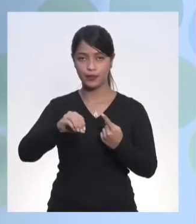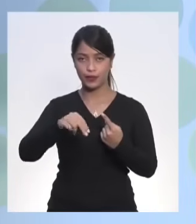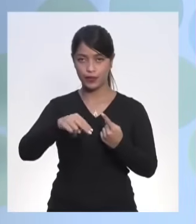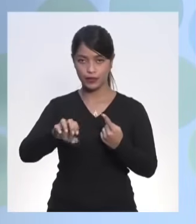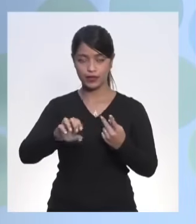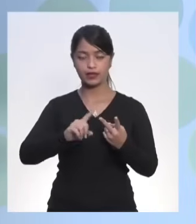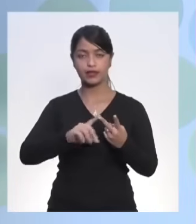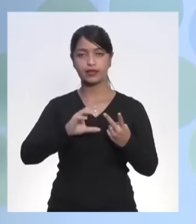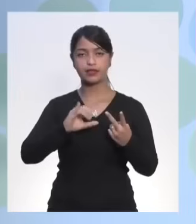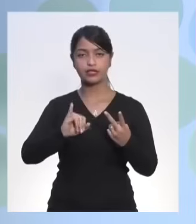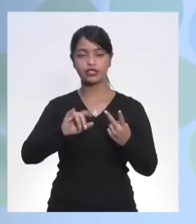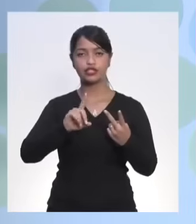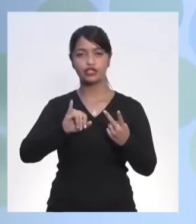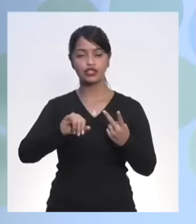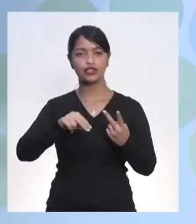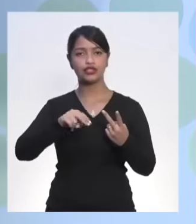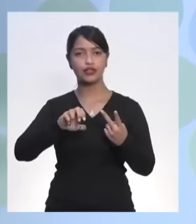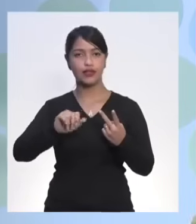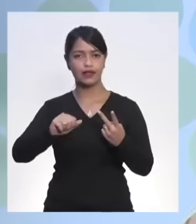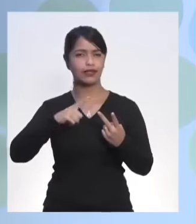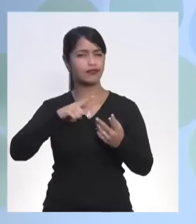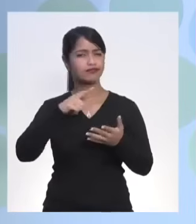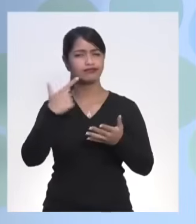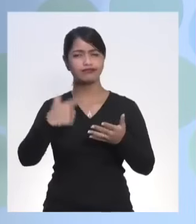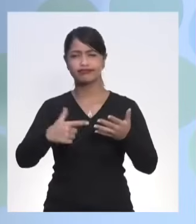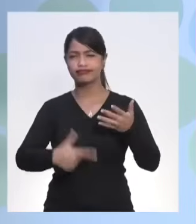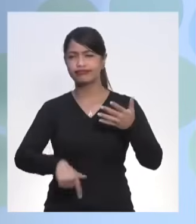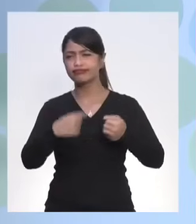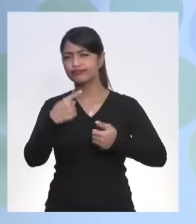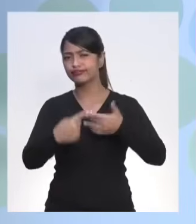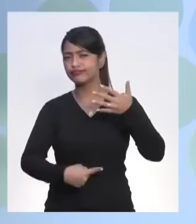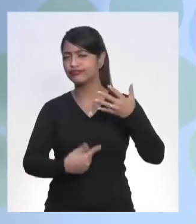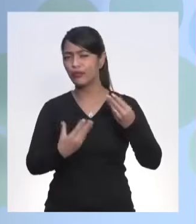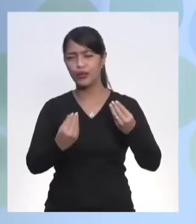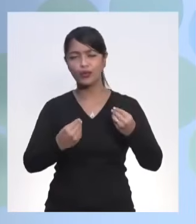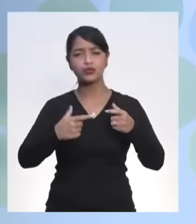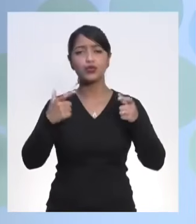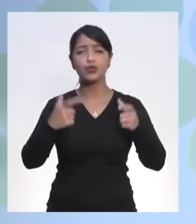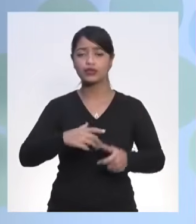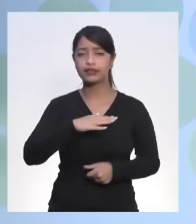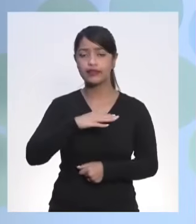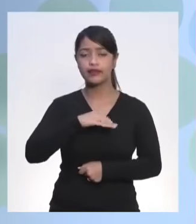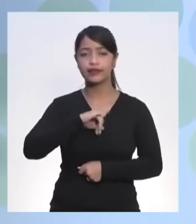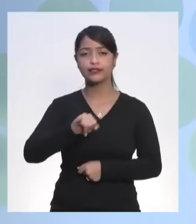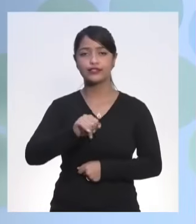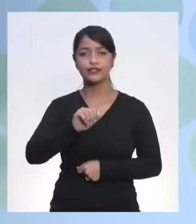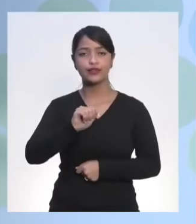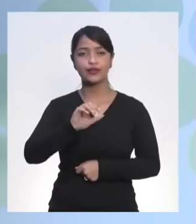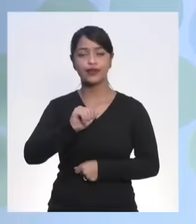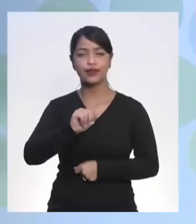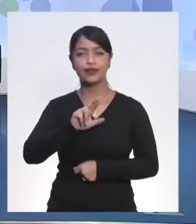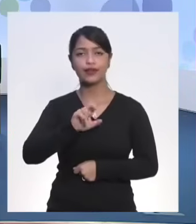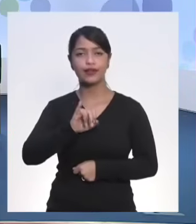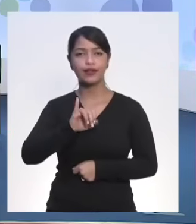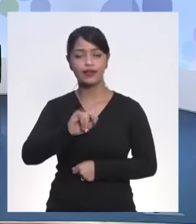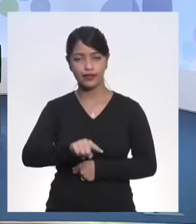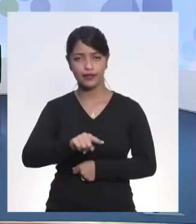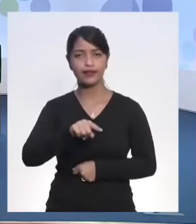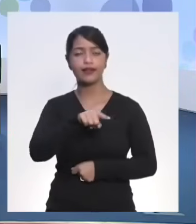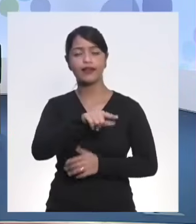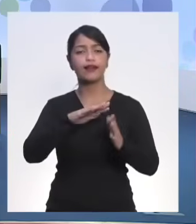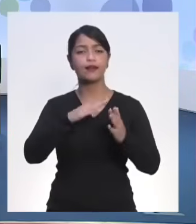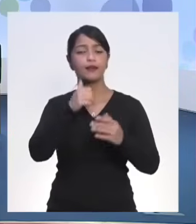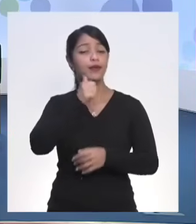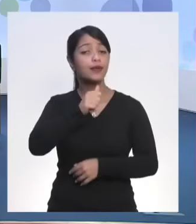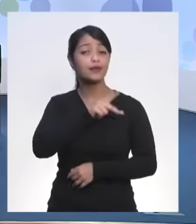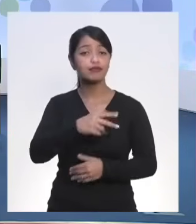E muito mais, olha, inúmeras aqui, ó, temos de Jacareí, ó, Escola Estadual Paulo Ismael dos Santos Sobrinho, da